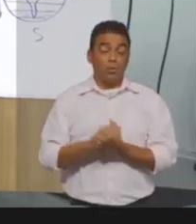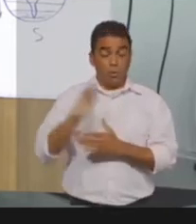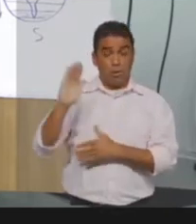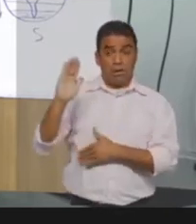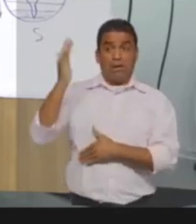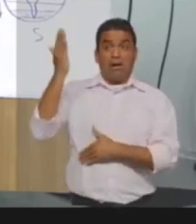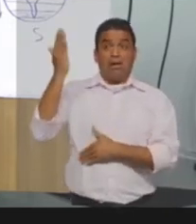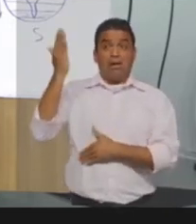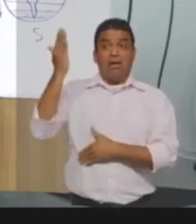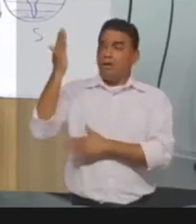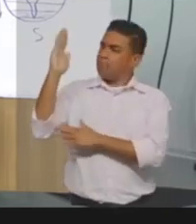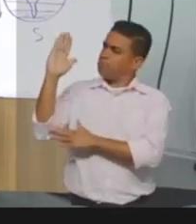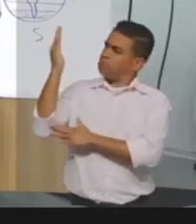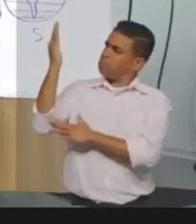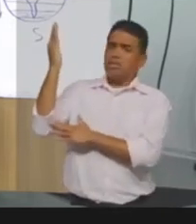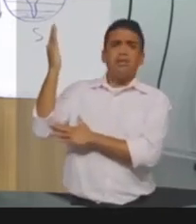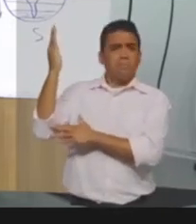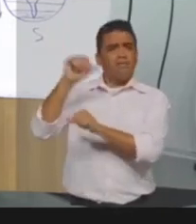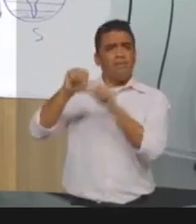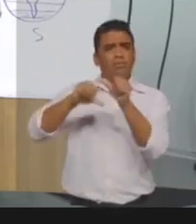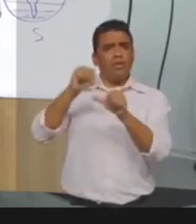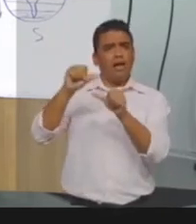pois quanto mais alto,